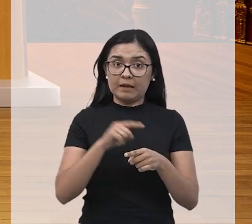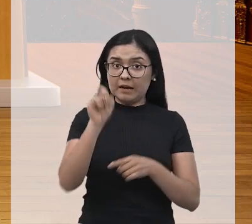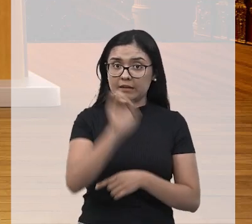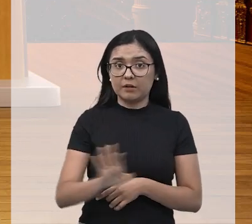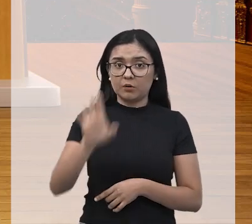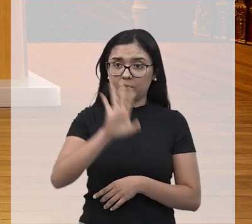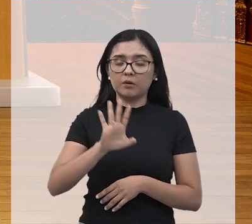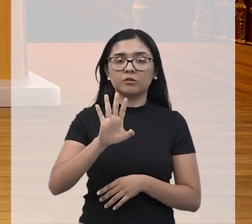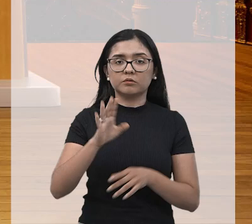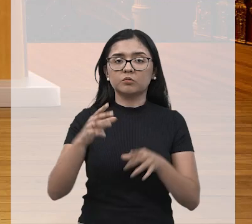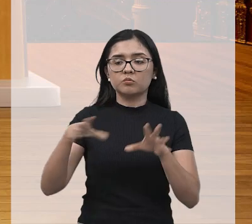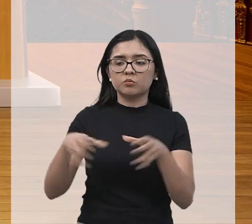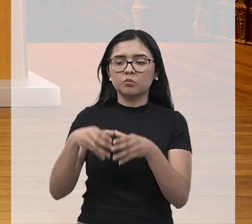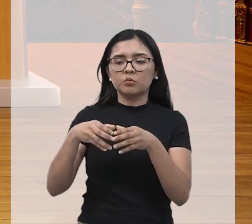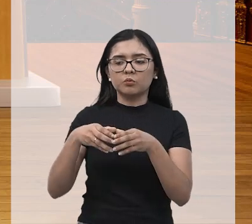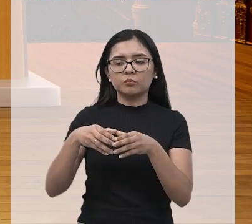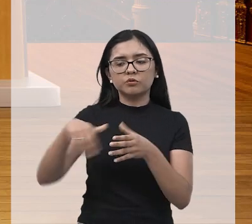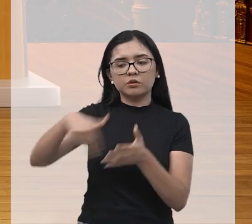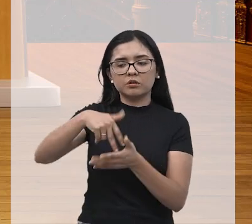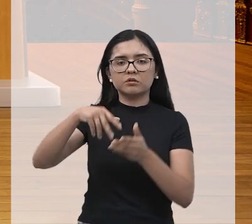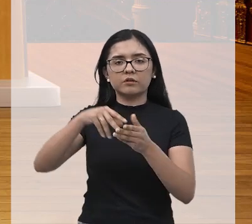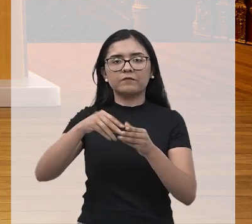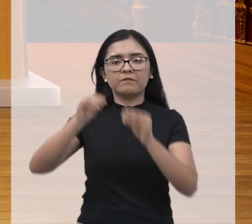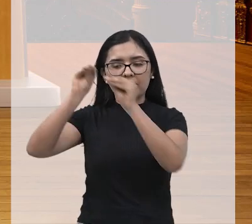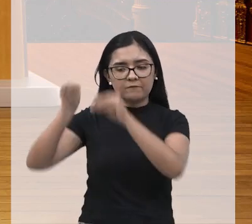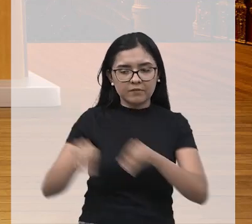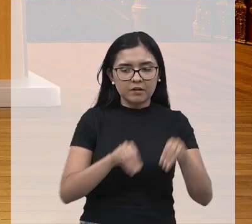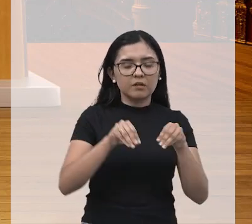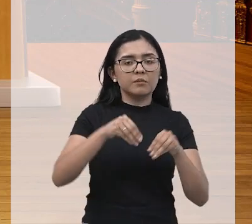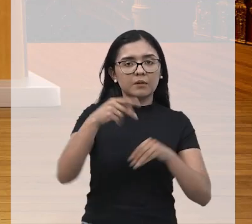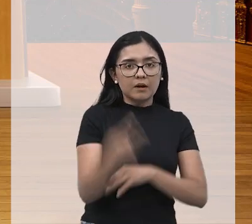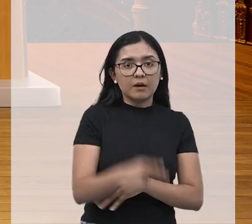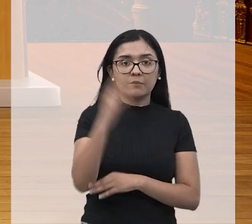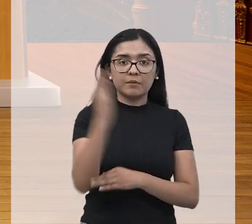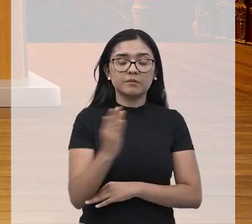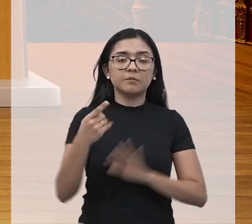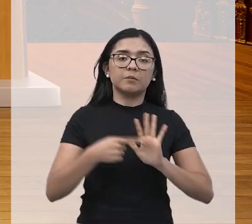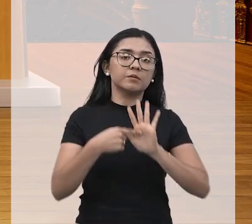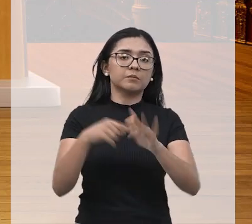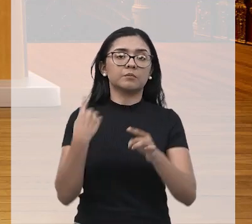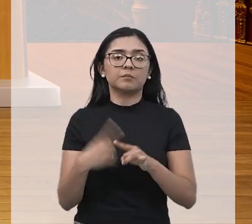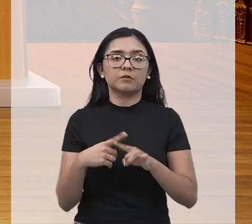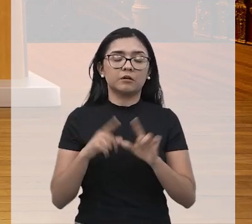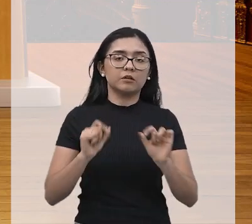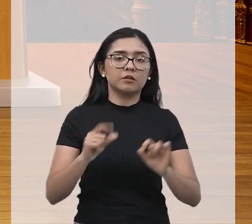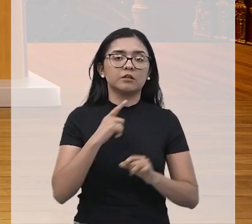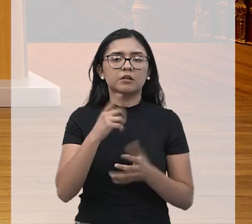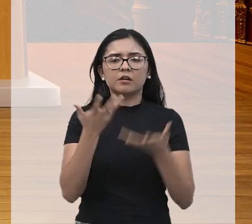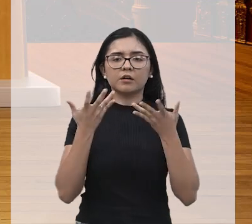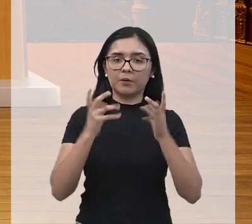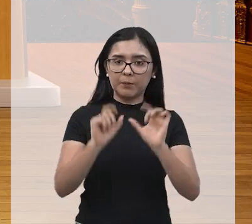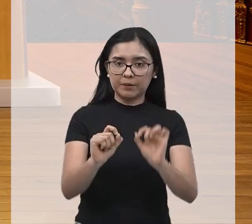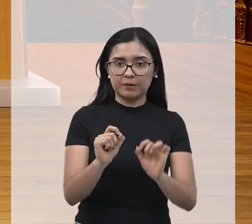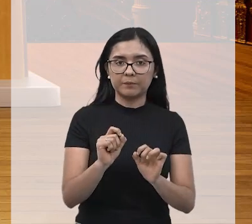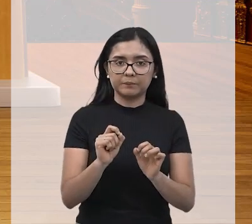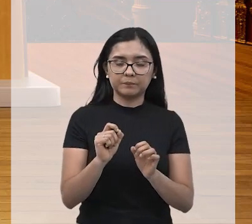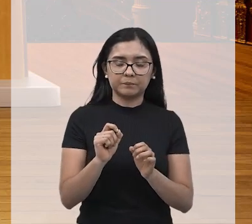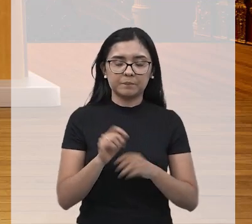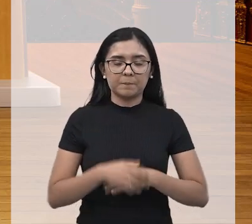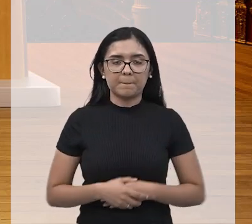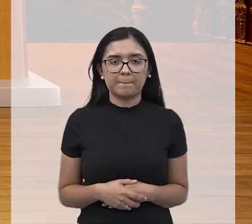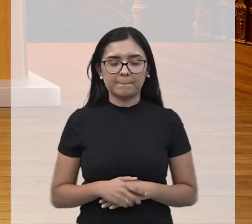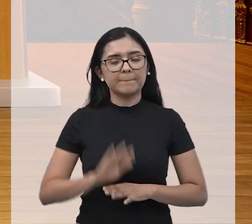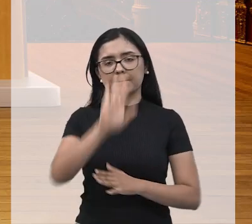europeus vinham para o Brasil para se apresentar, né? Porque eles queriam trazer,